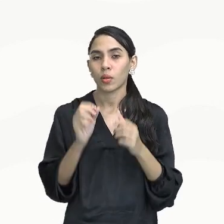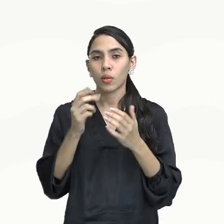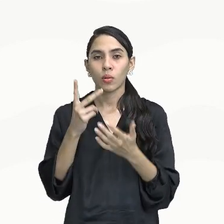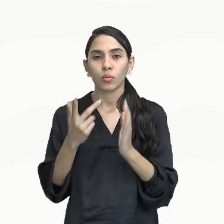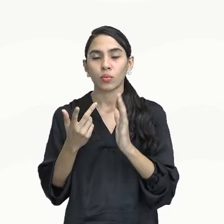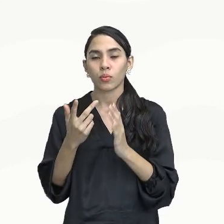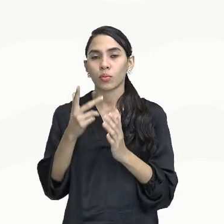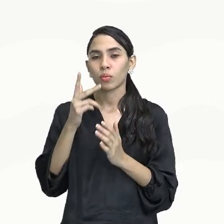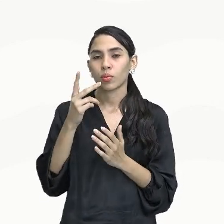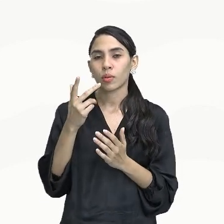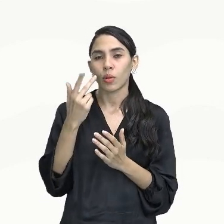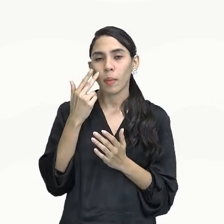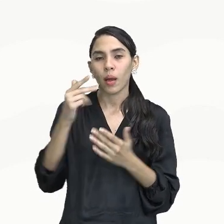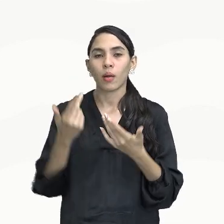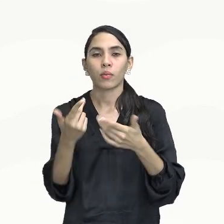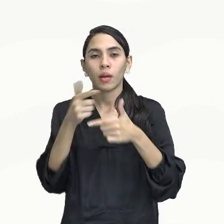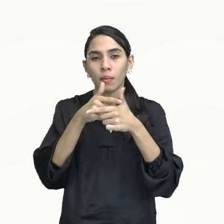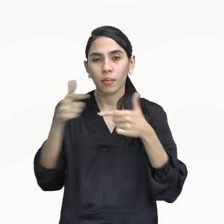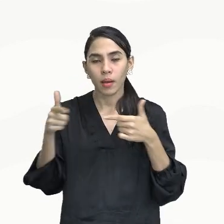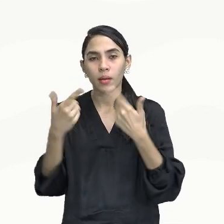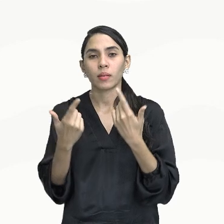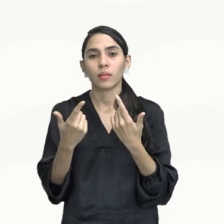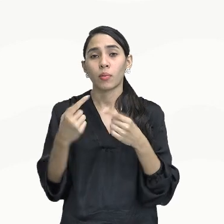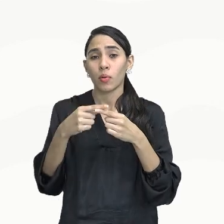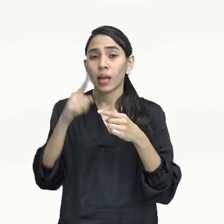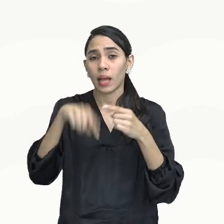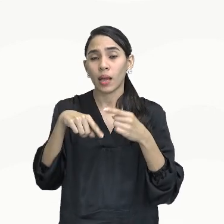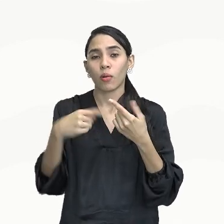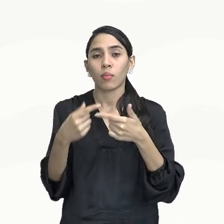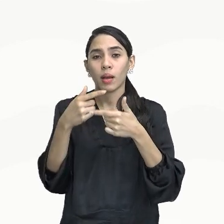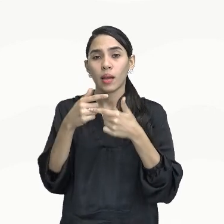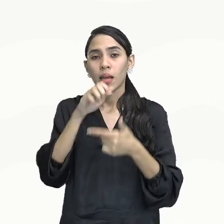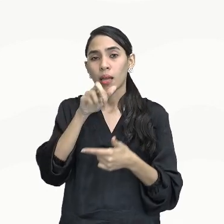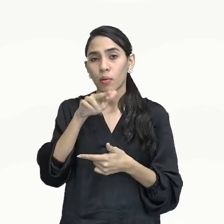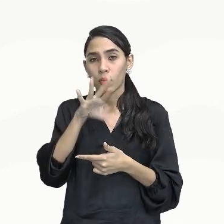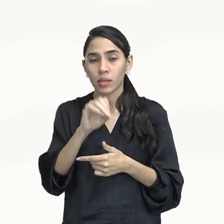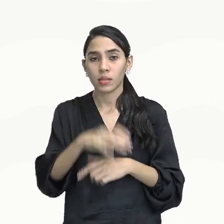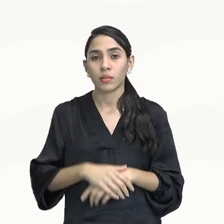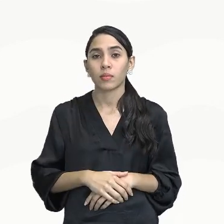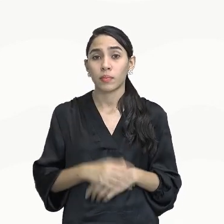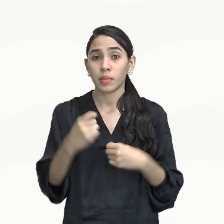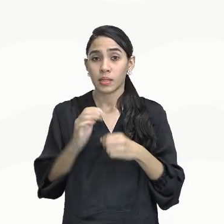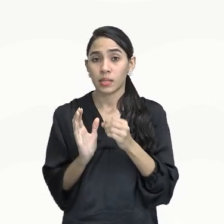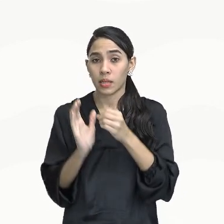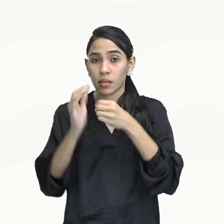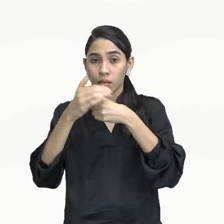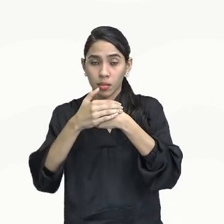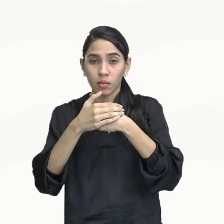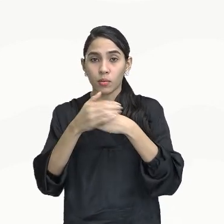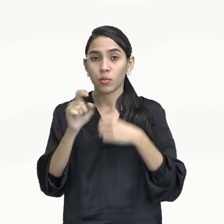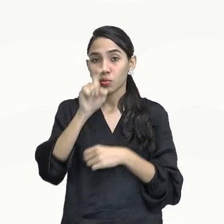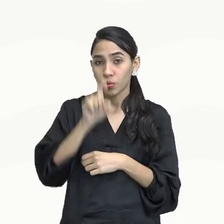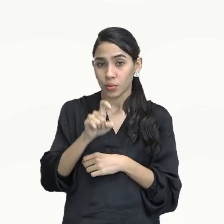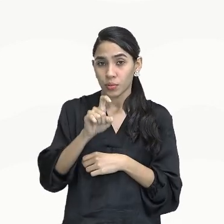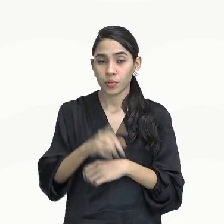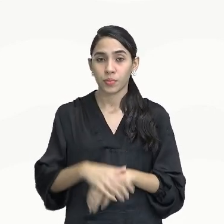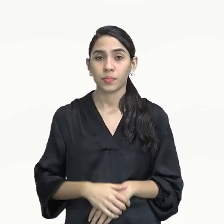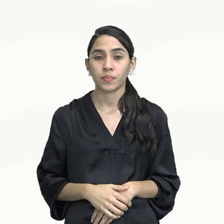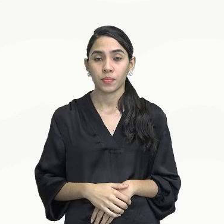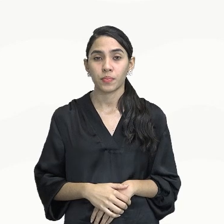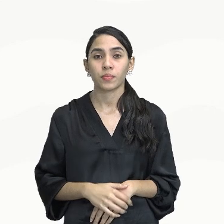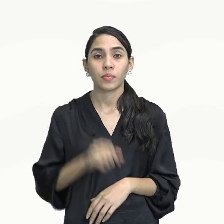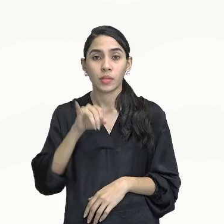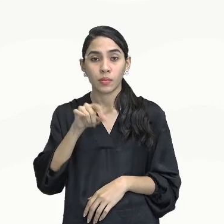é uma igualdade, uma equação. Então, o que eu faço nesse caso? Eu vou isolar o valor do x.